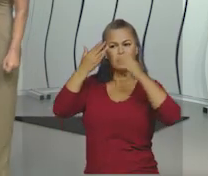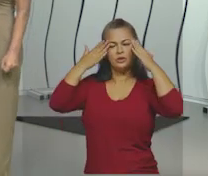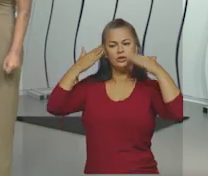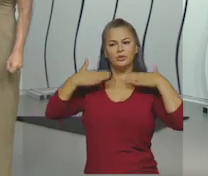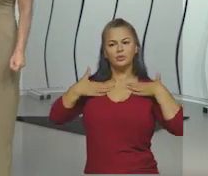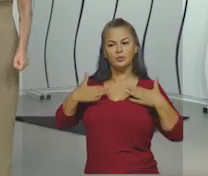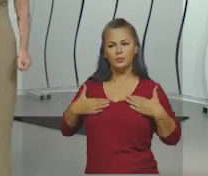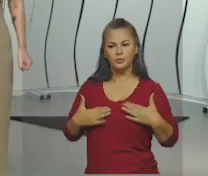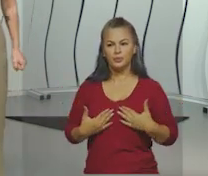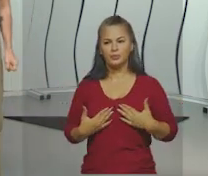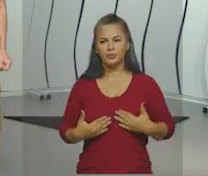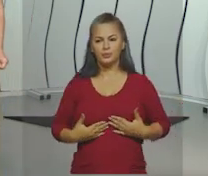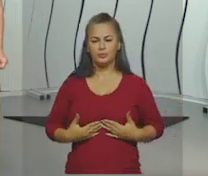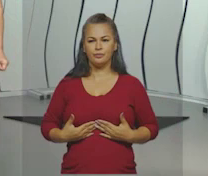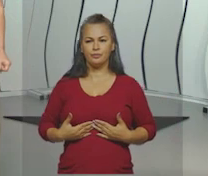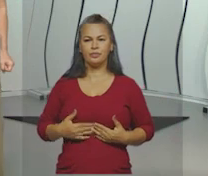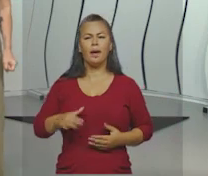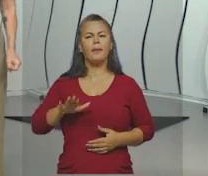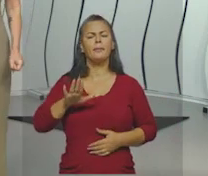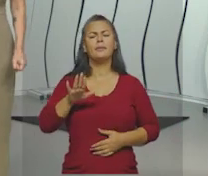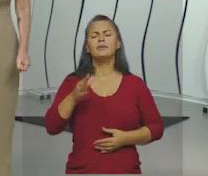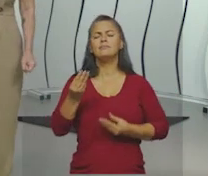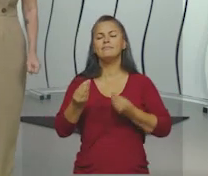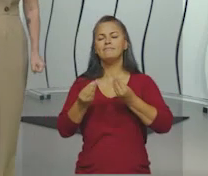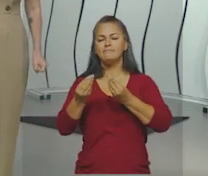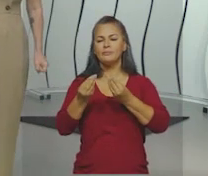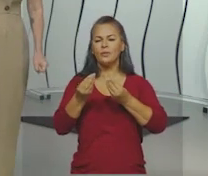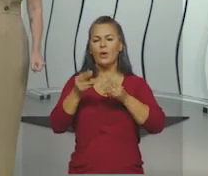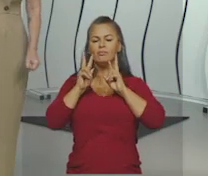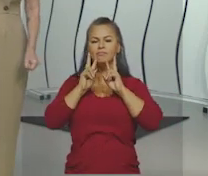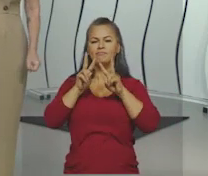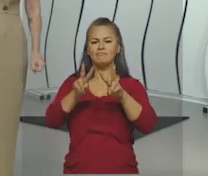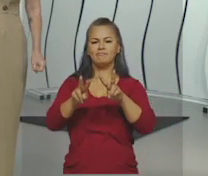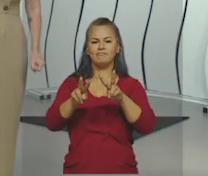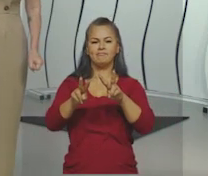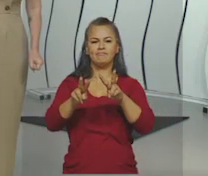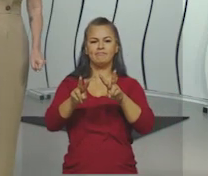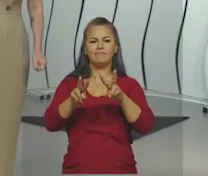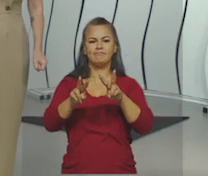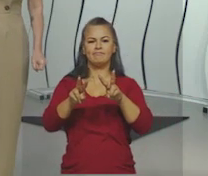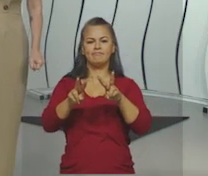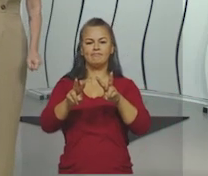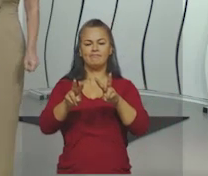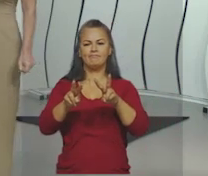só, o mecanismo da visão. A luz